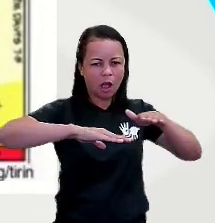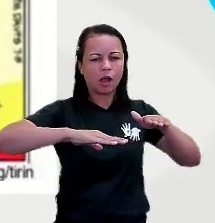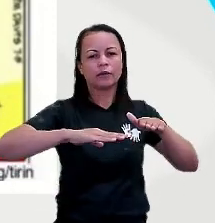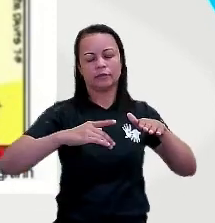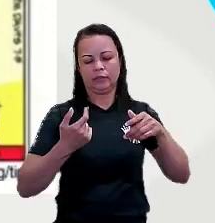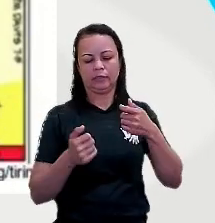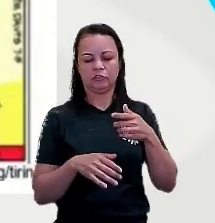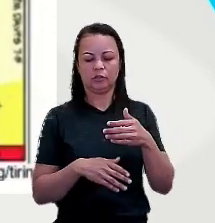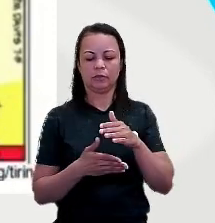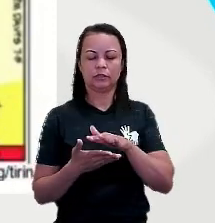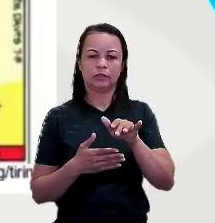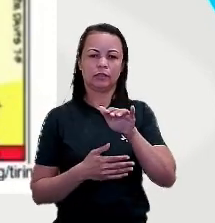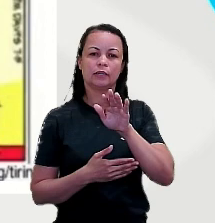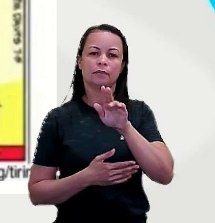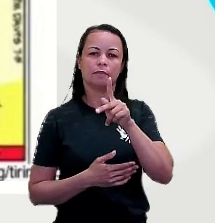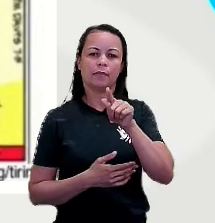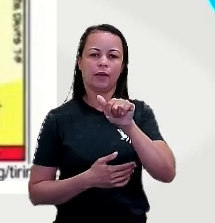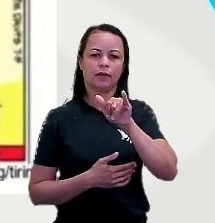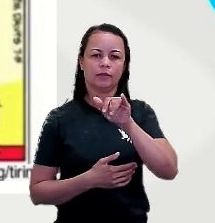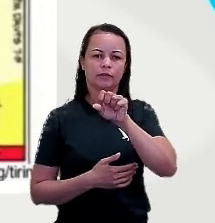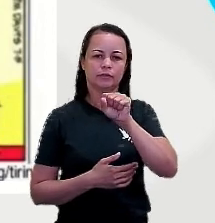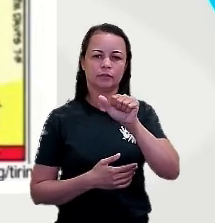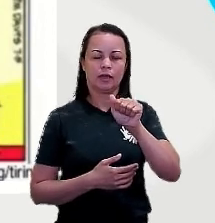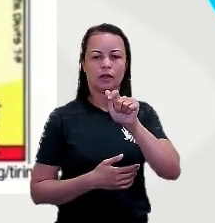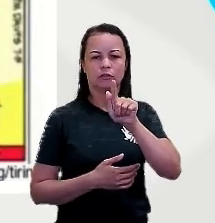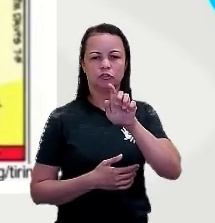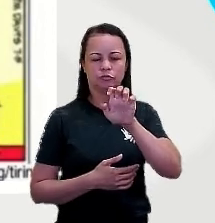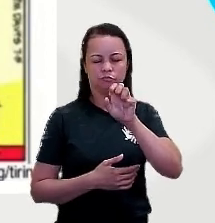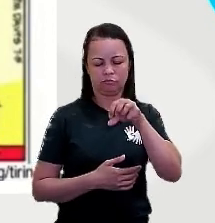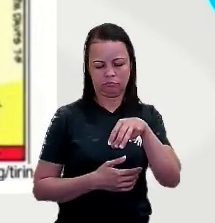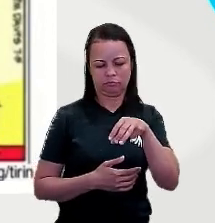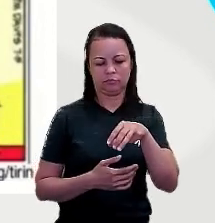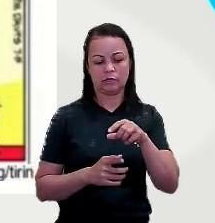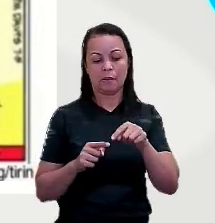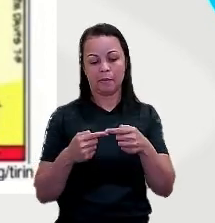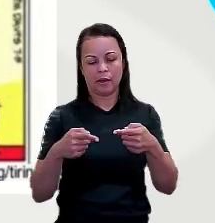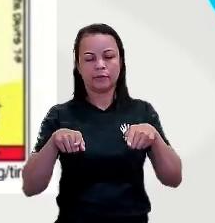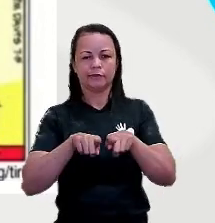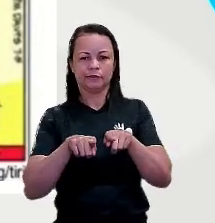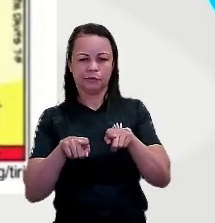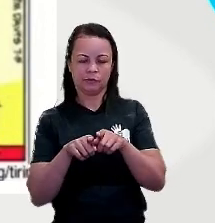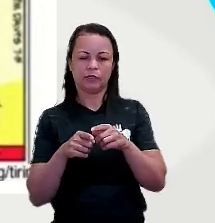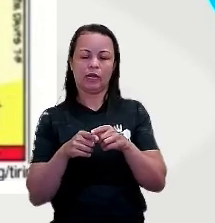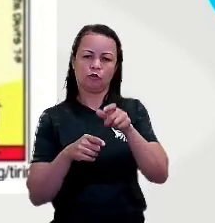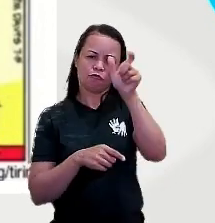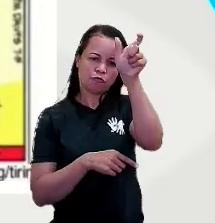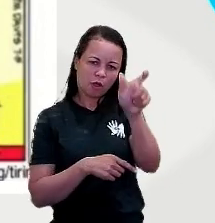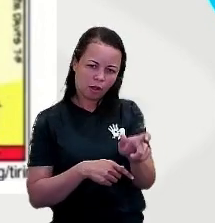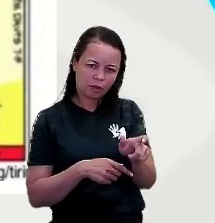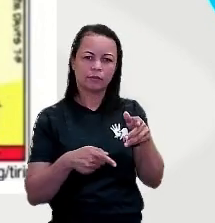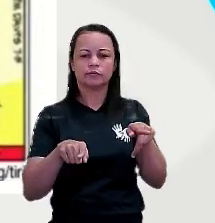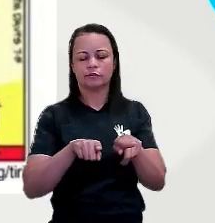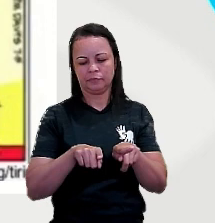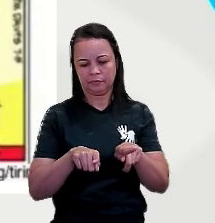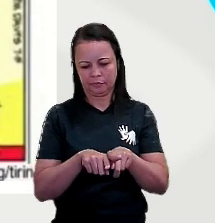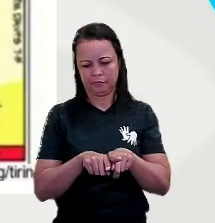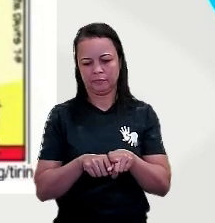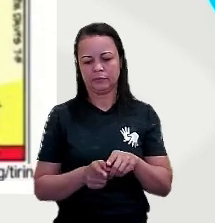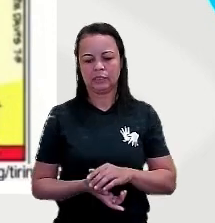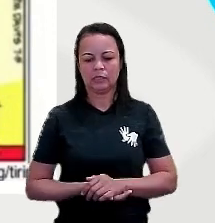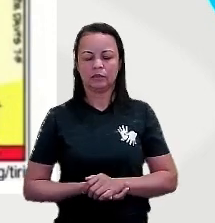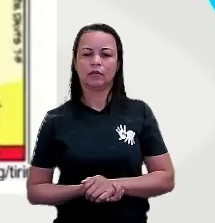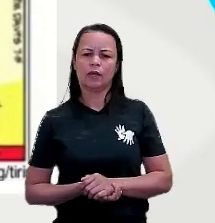de paisagem, não é? Mas também encontramos no formato vertical. É